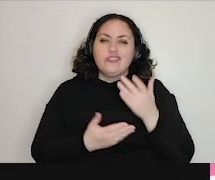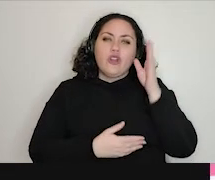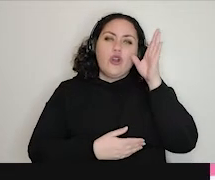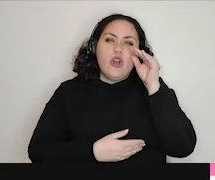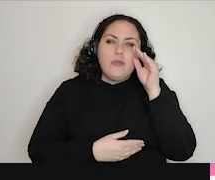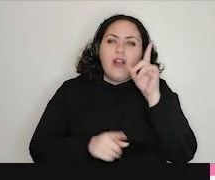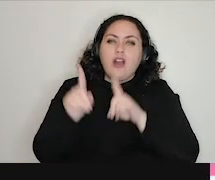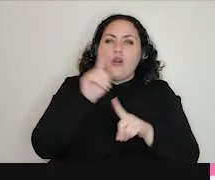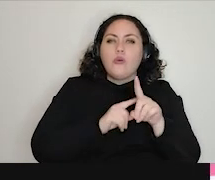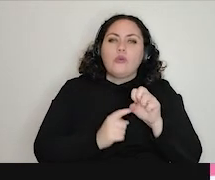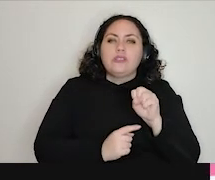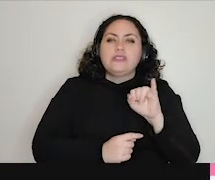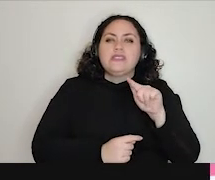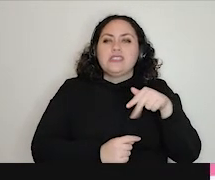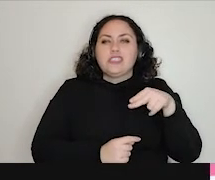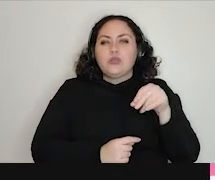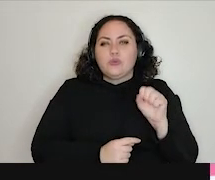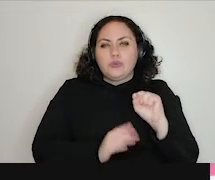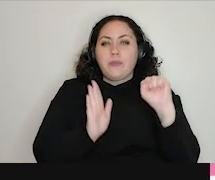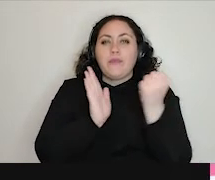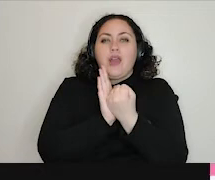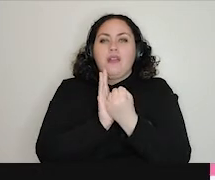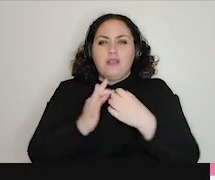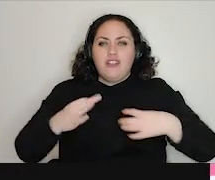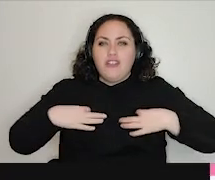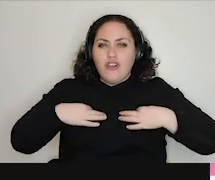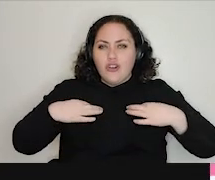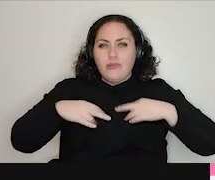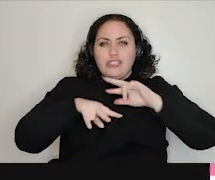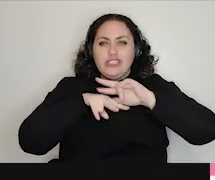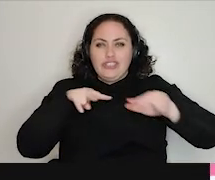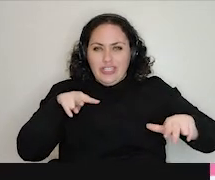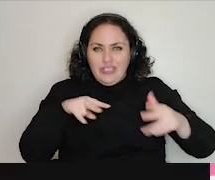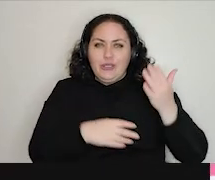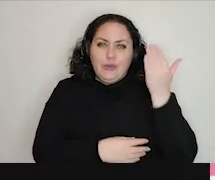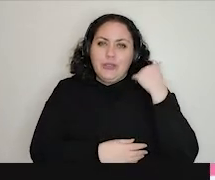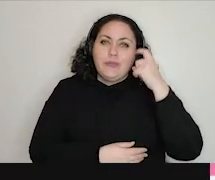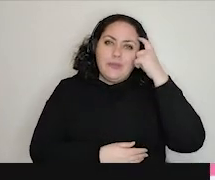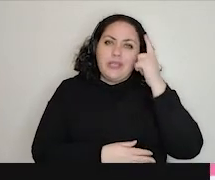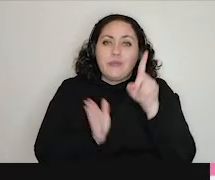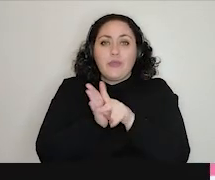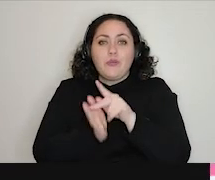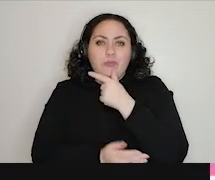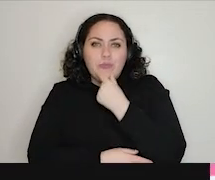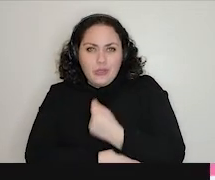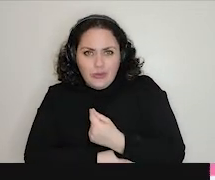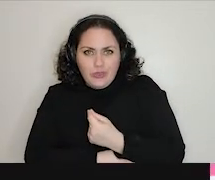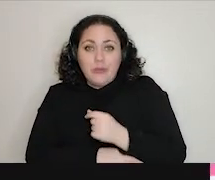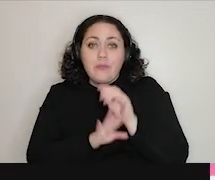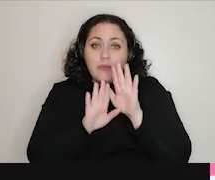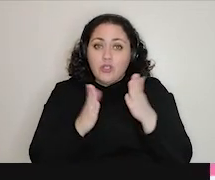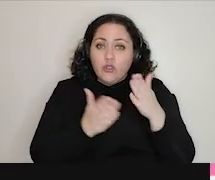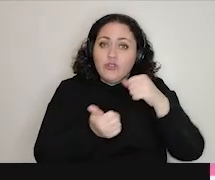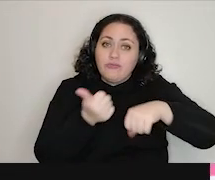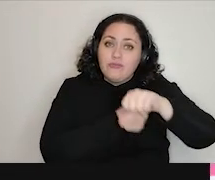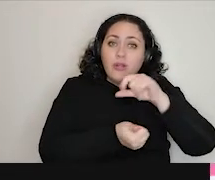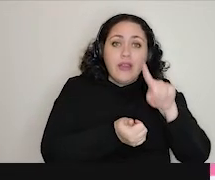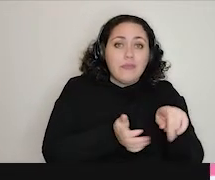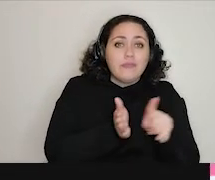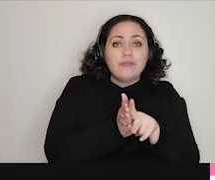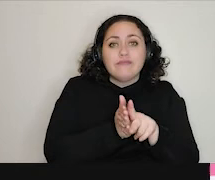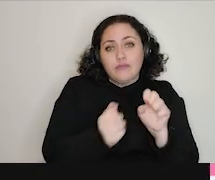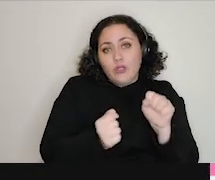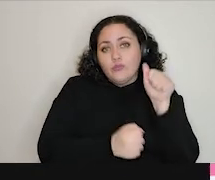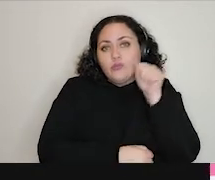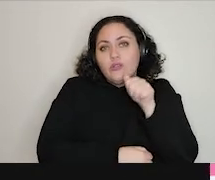vamos observar alguns signos da indumentaria, de roupas e vestimentos, da expressão de gênero, que eram considerados masculinos e que hoje em